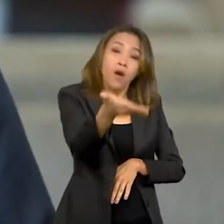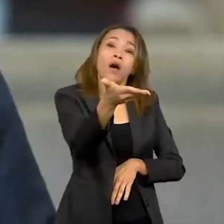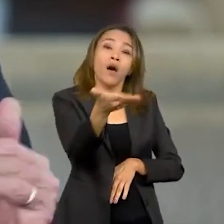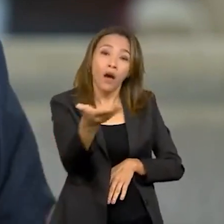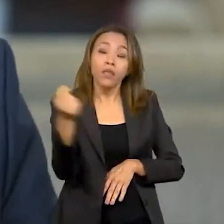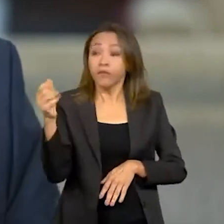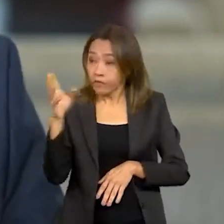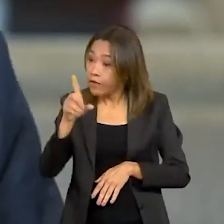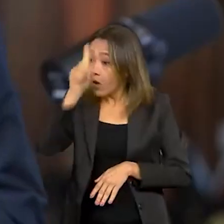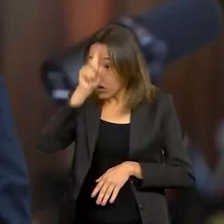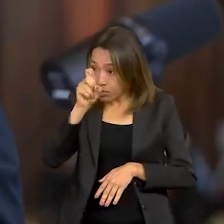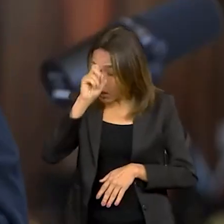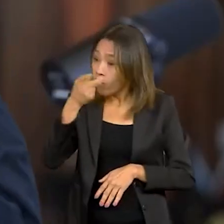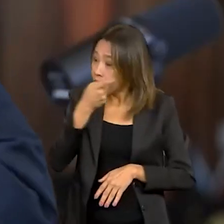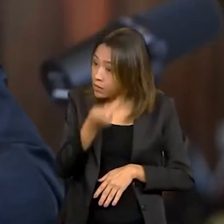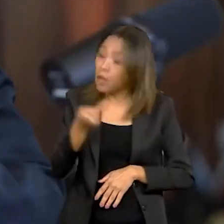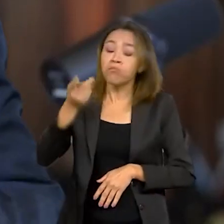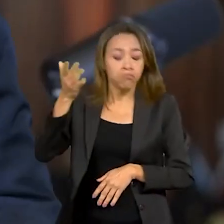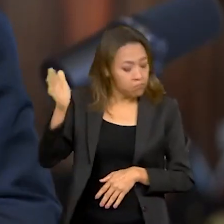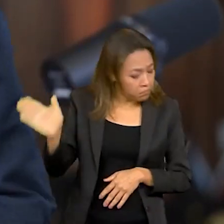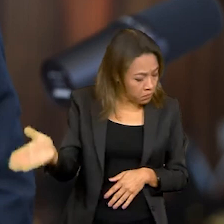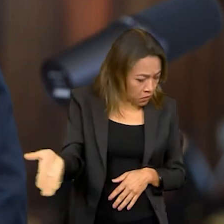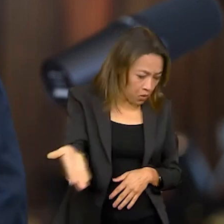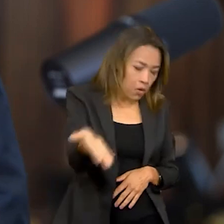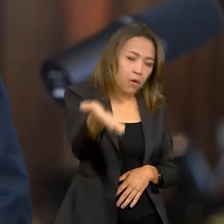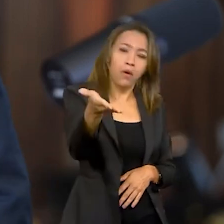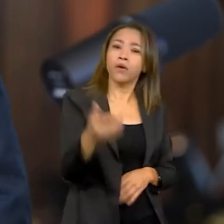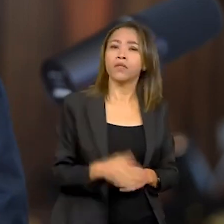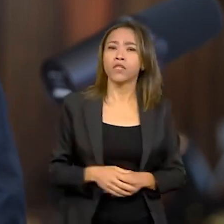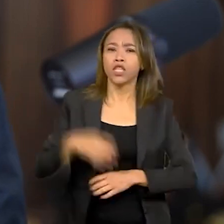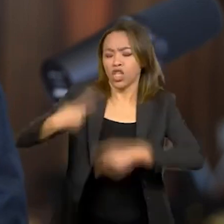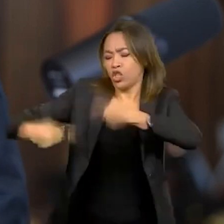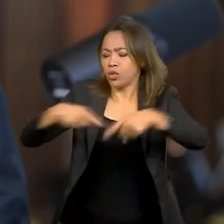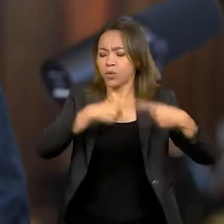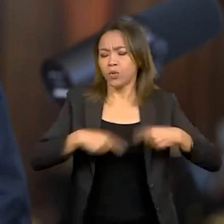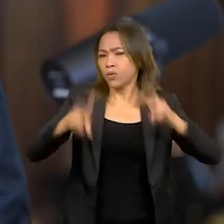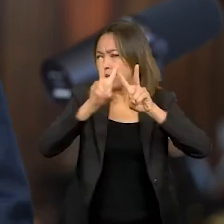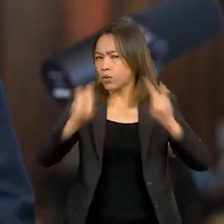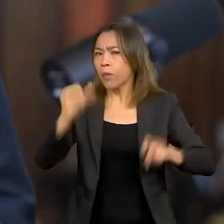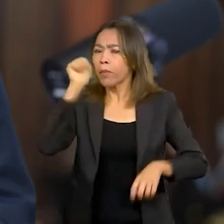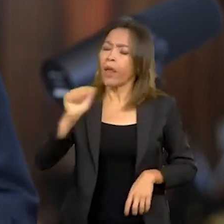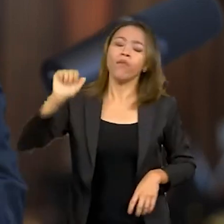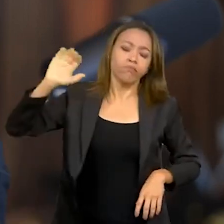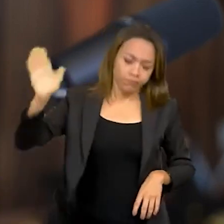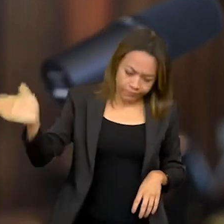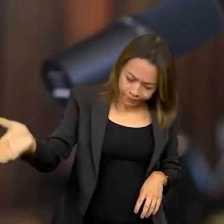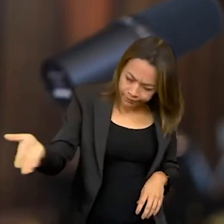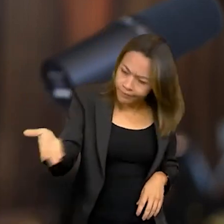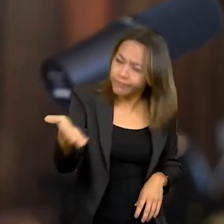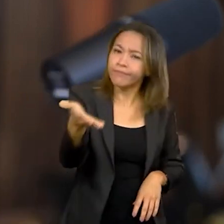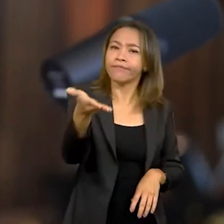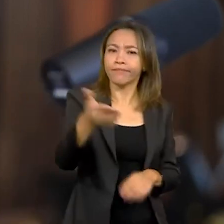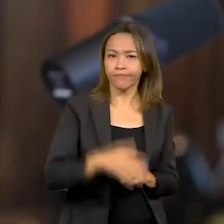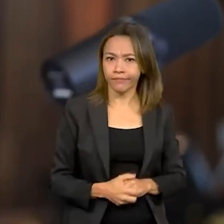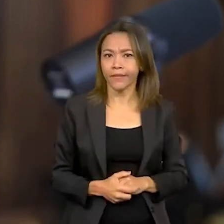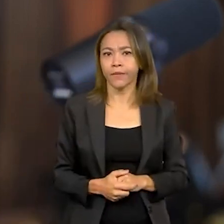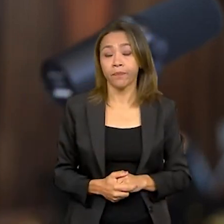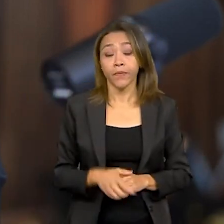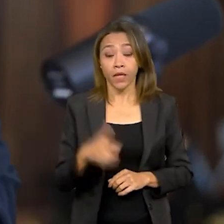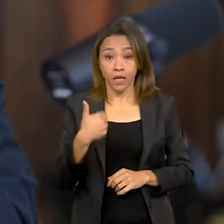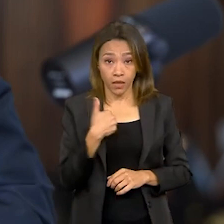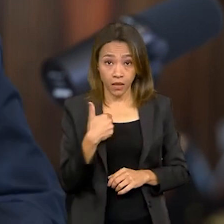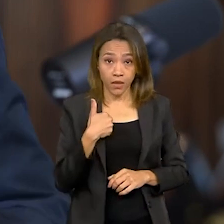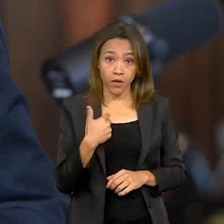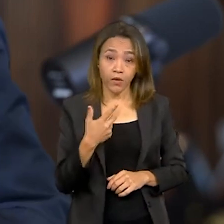quiser discutir os problemas das mulheres os problemas das minorias Então eu acho que até agora eu poderia dizer o seguinte como eu sempre